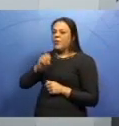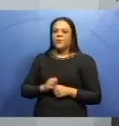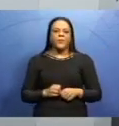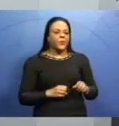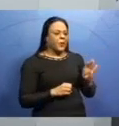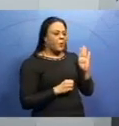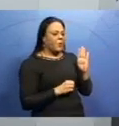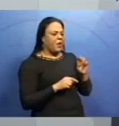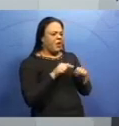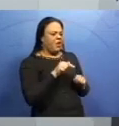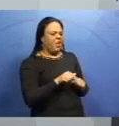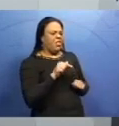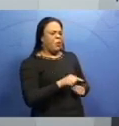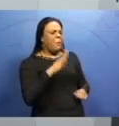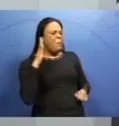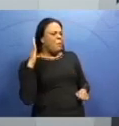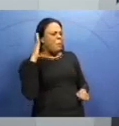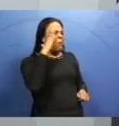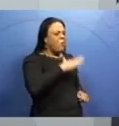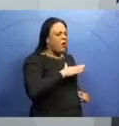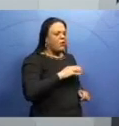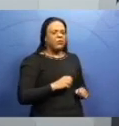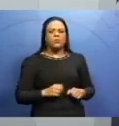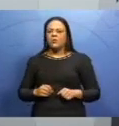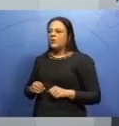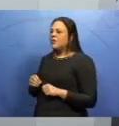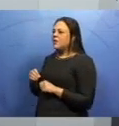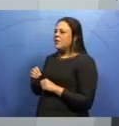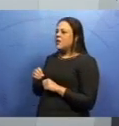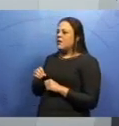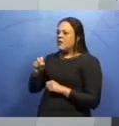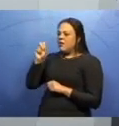B. Ela é maldosa e astuta.